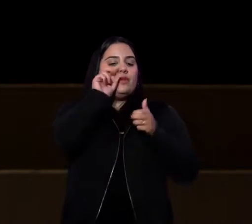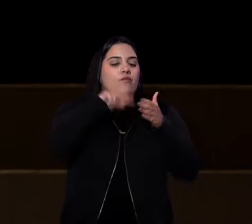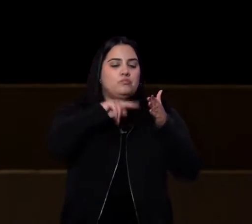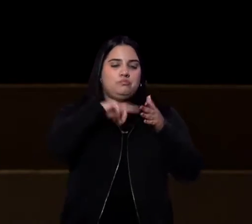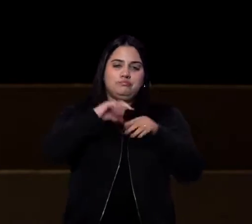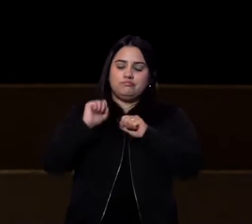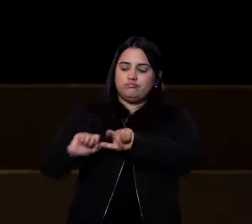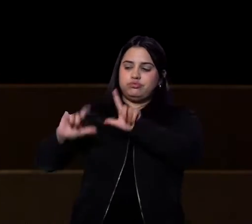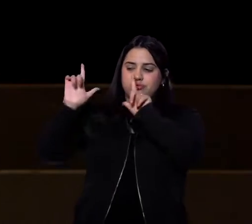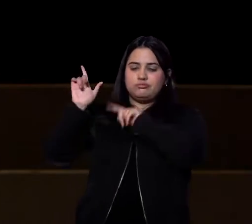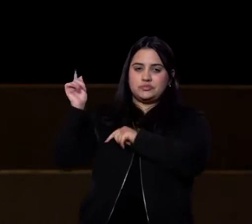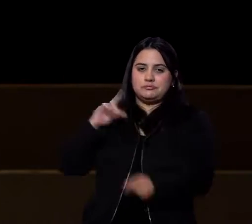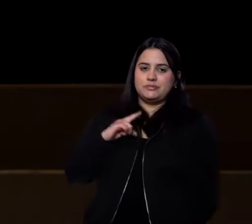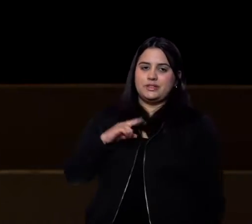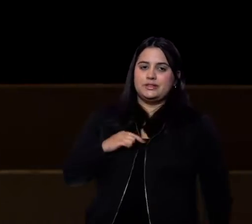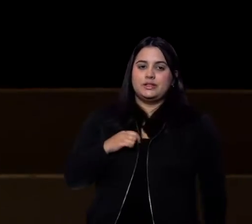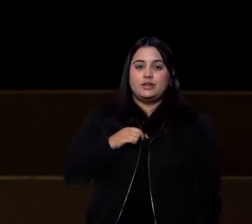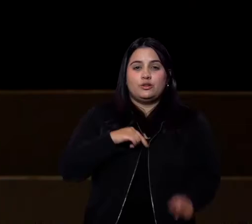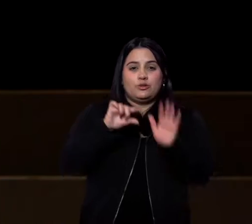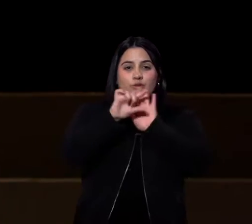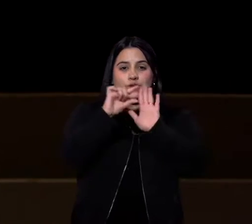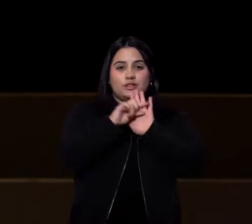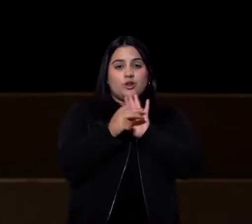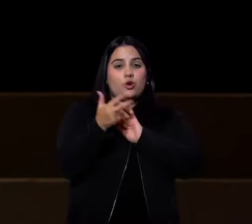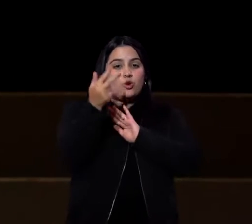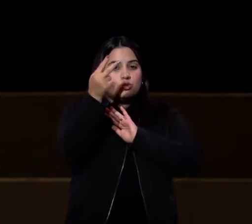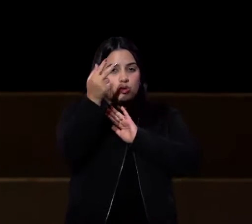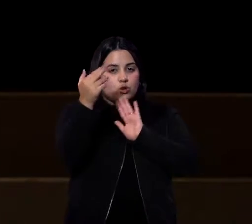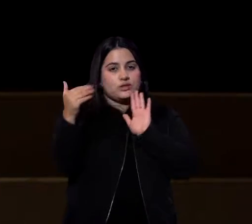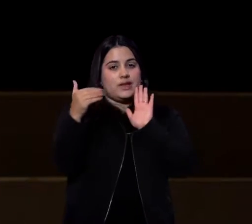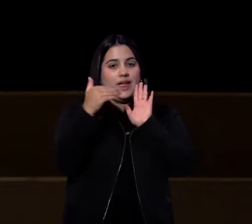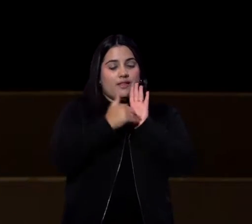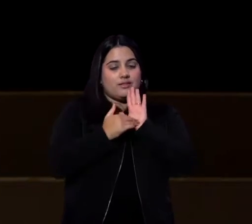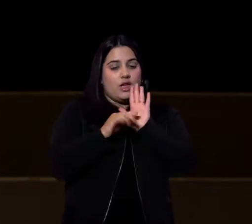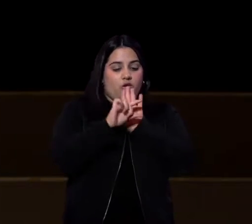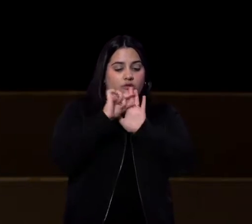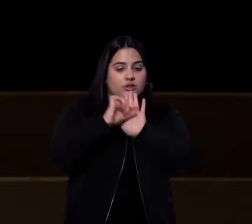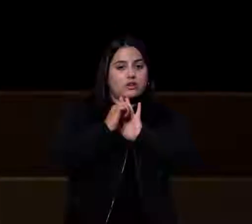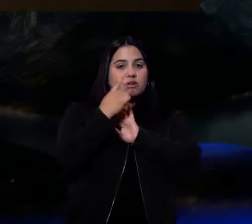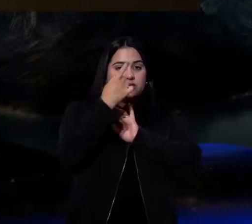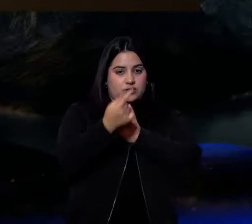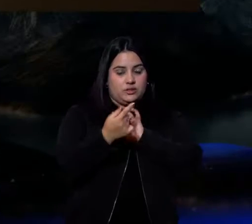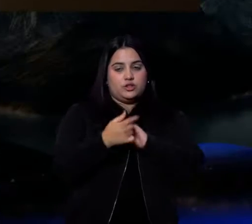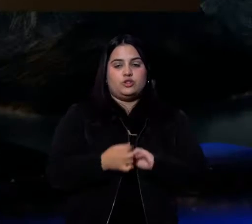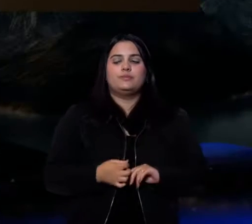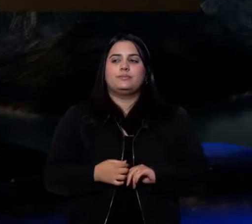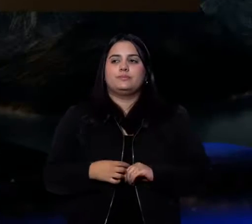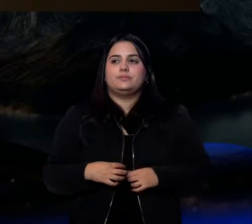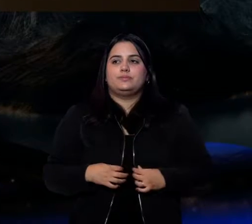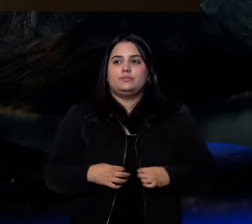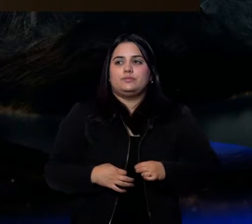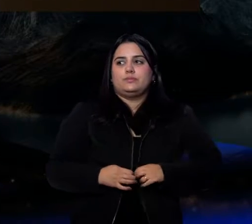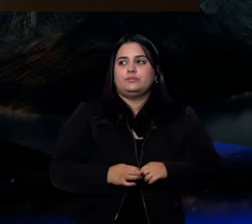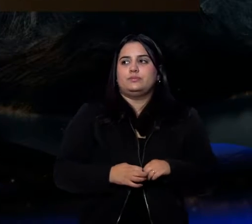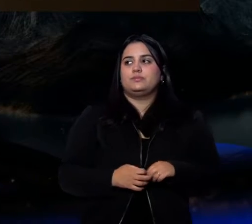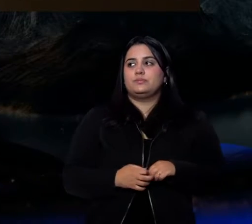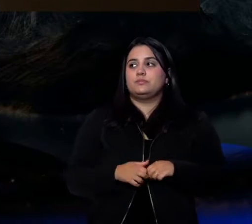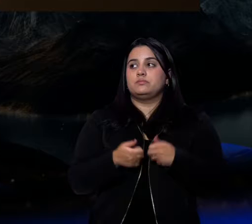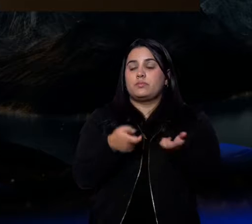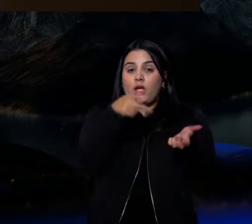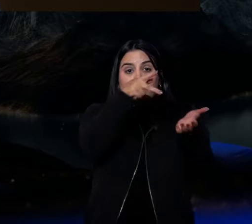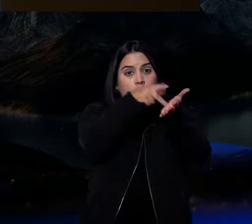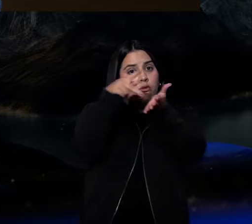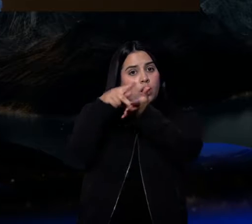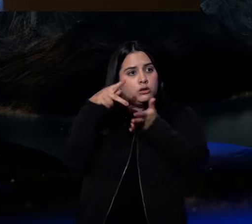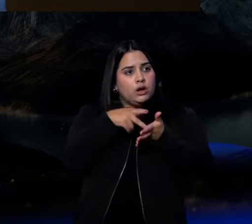bom? A gente vai ler do versículo 12 ao versículo 17, tá bom? É assim, ó. Em verdade,